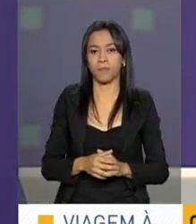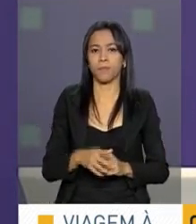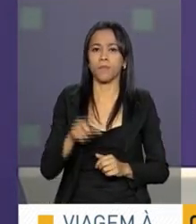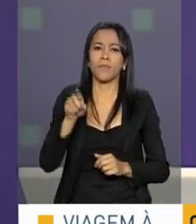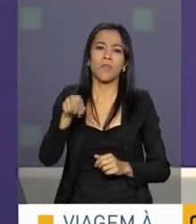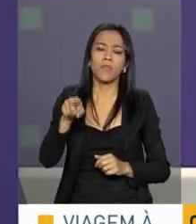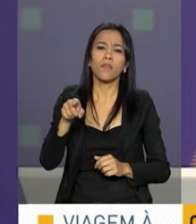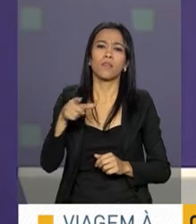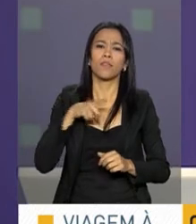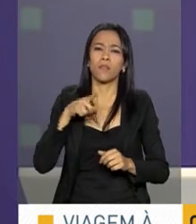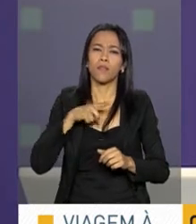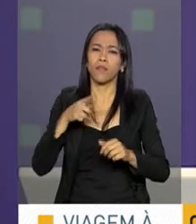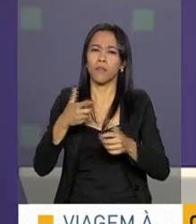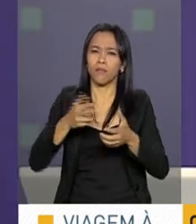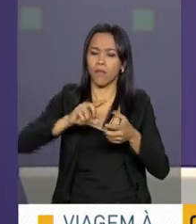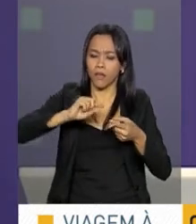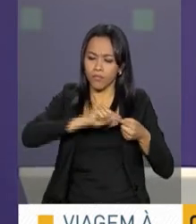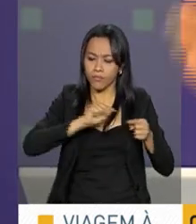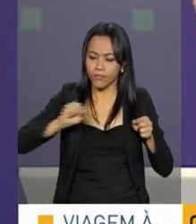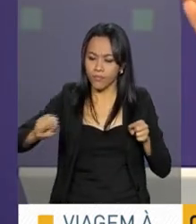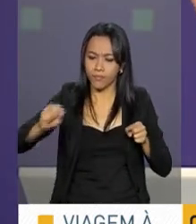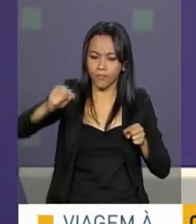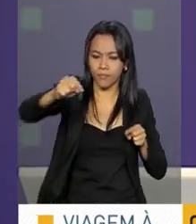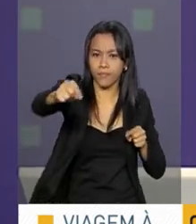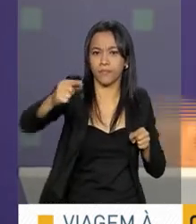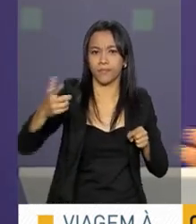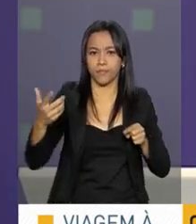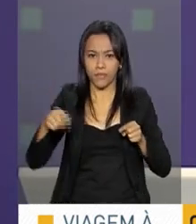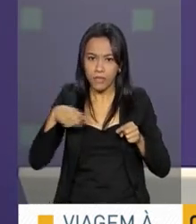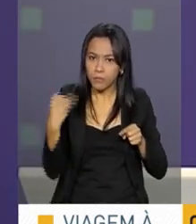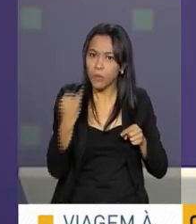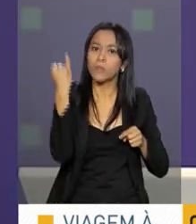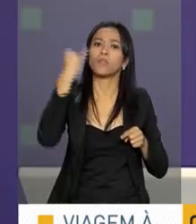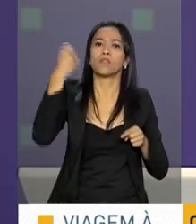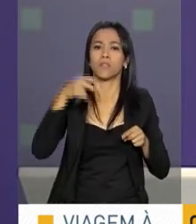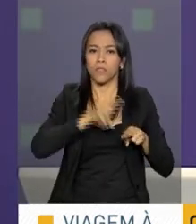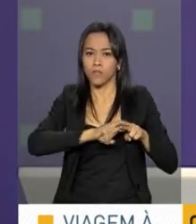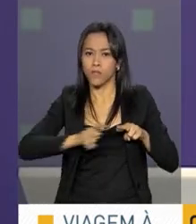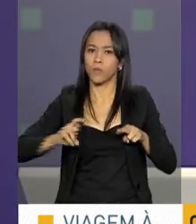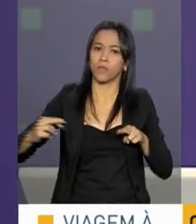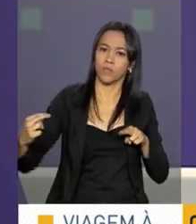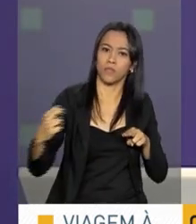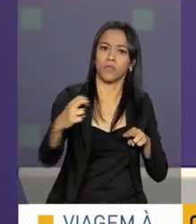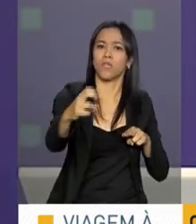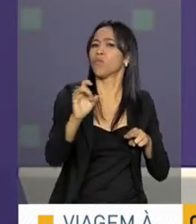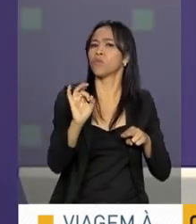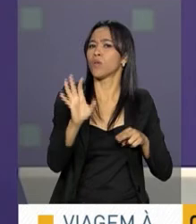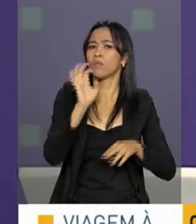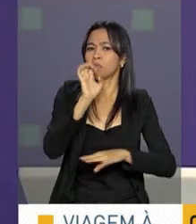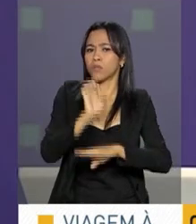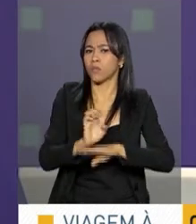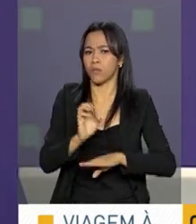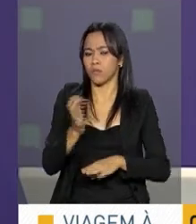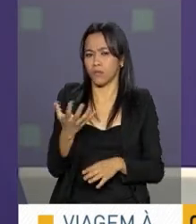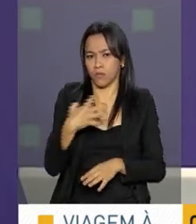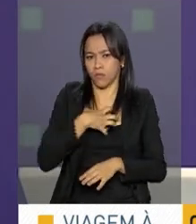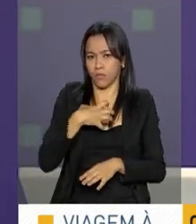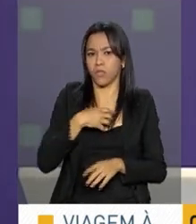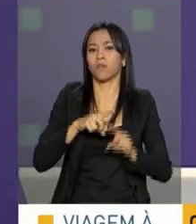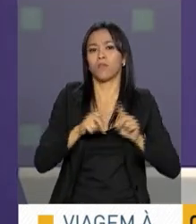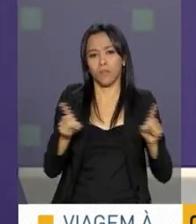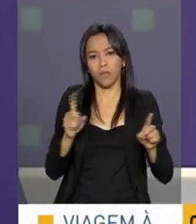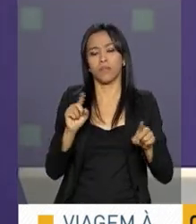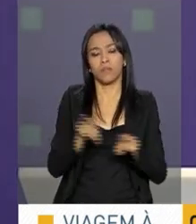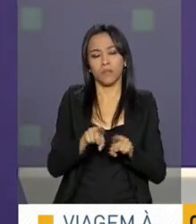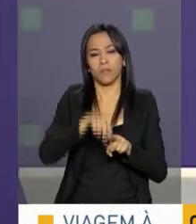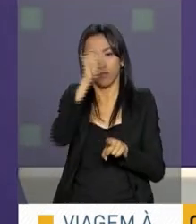a granéis sólidos, a cargas gerais, enfim, é uma ferrovia também muito importante, não só para a Bahia, mas para todo o Brasil.